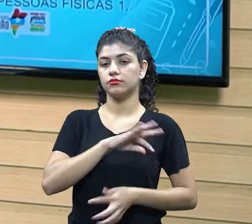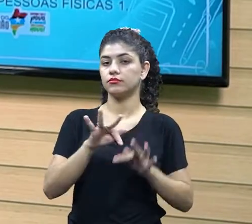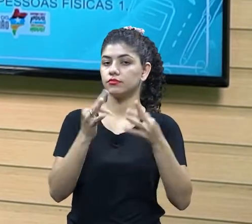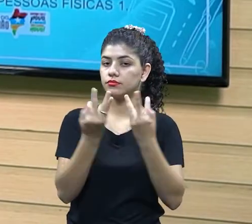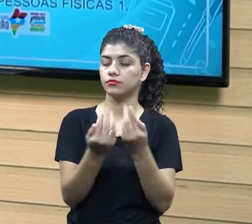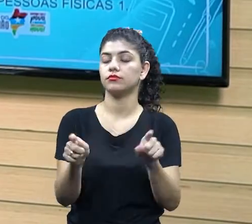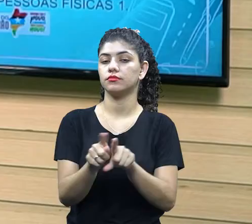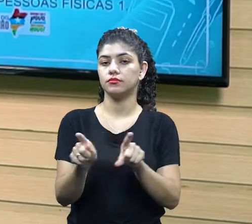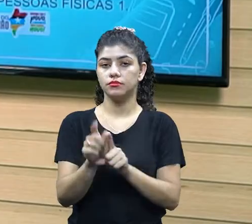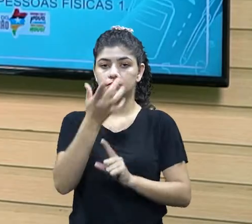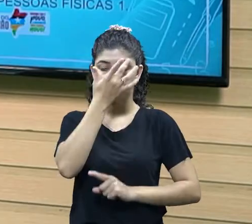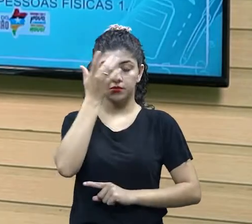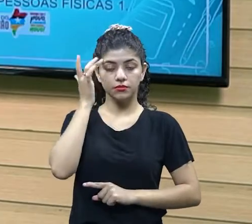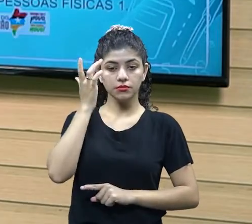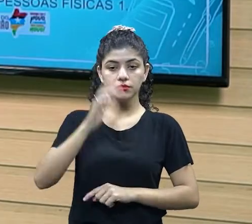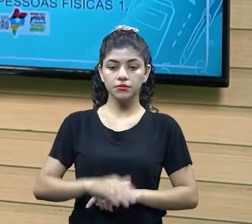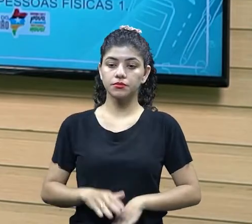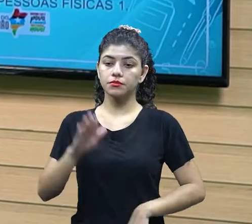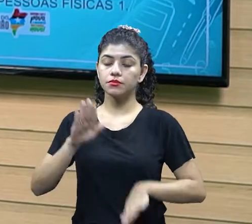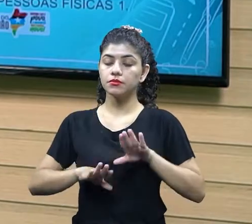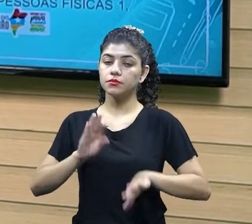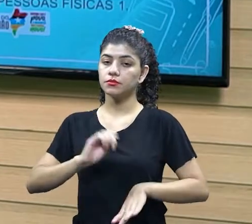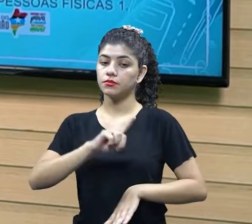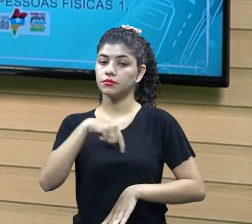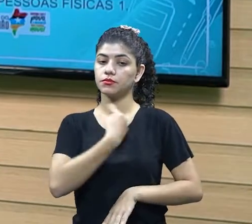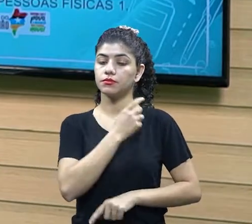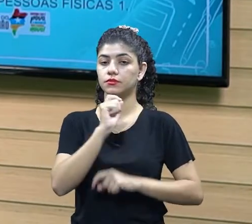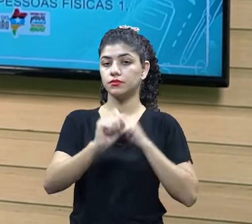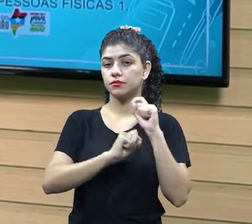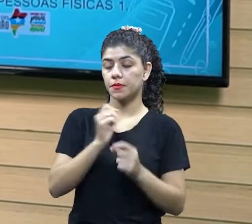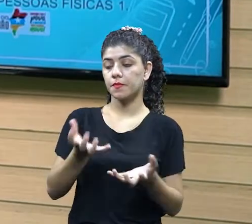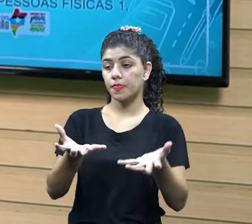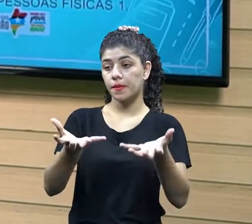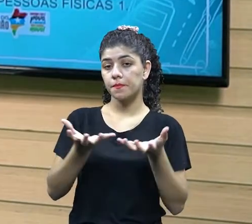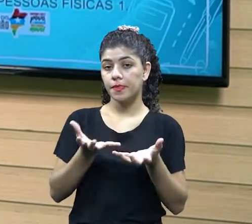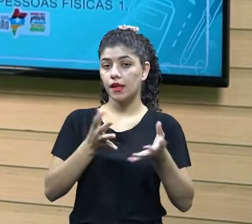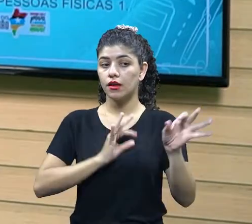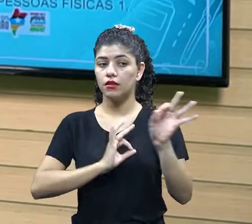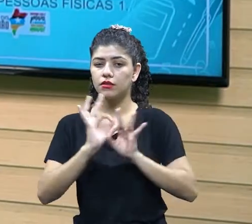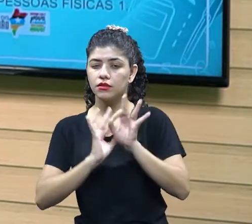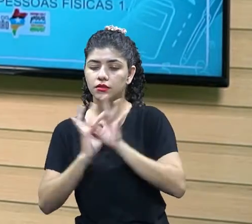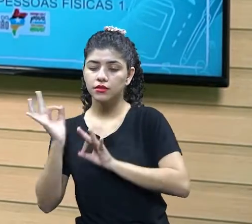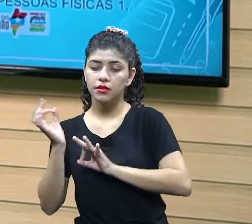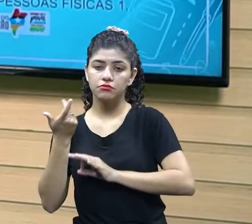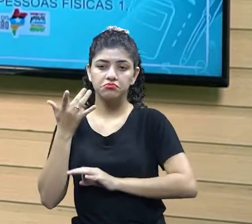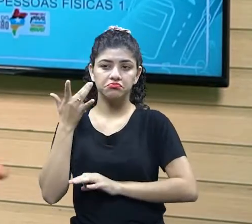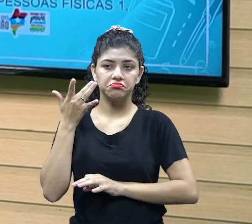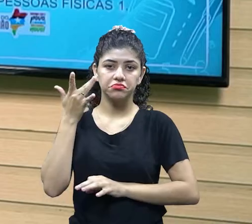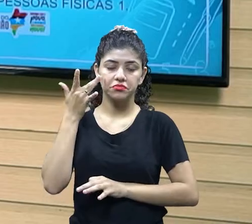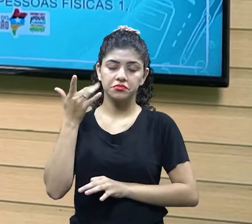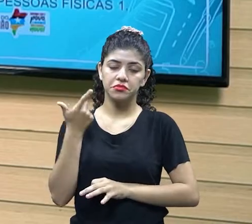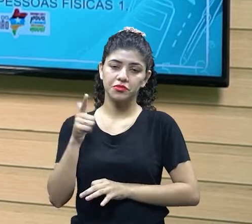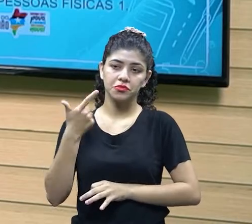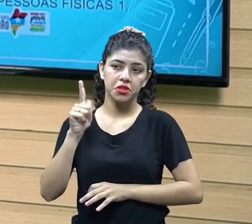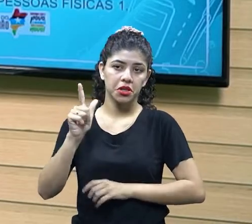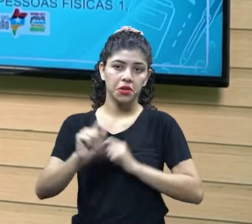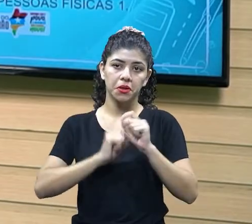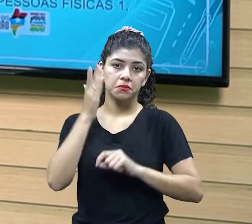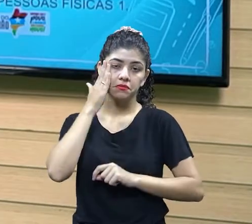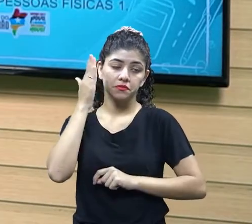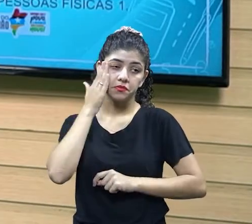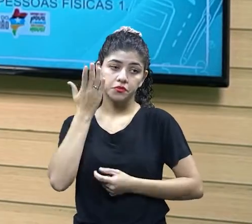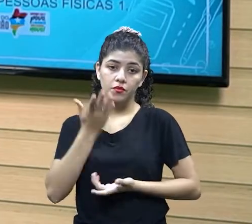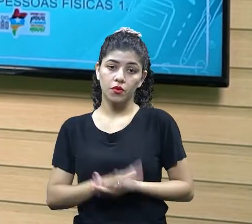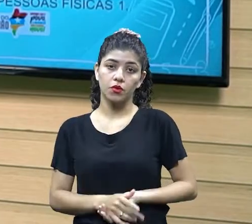Então, às vezes a gente quer fazer um planejamento, mas não tem noção de quanto de dinheiro sobra no final do